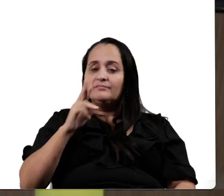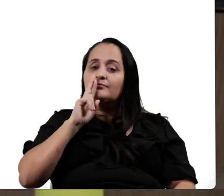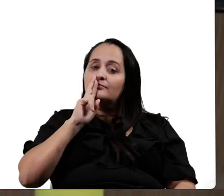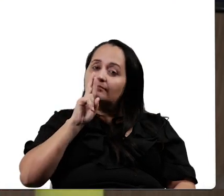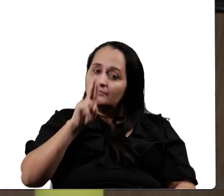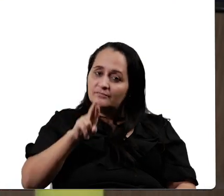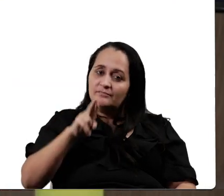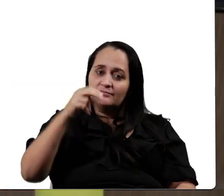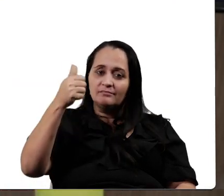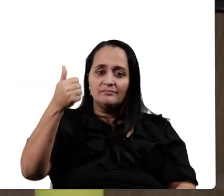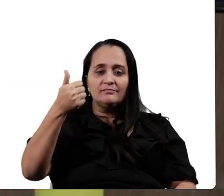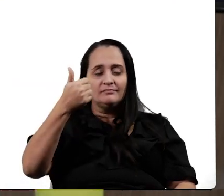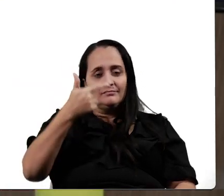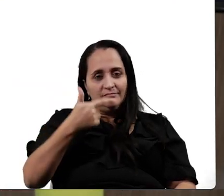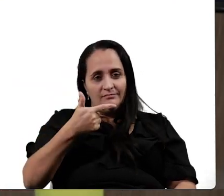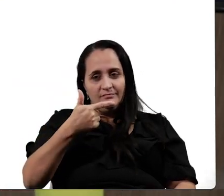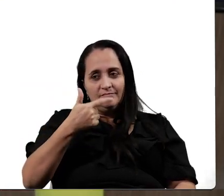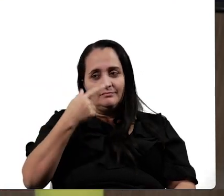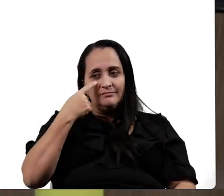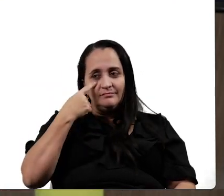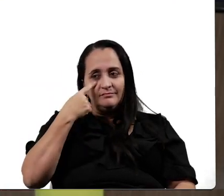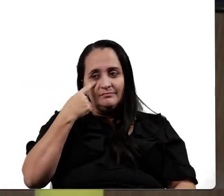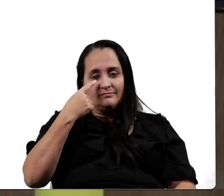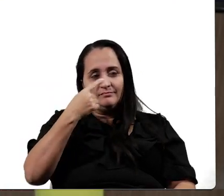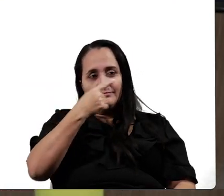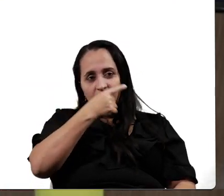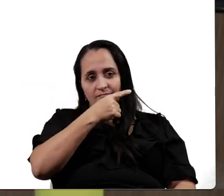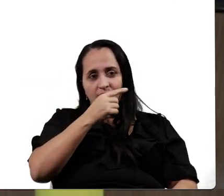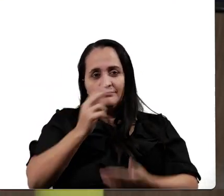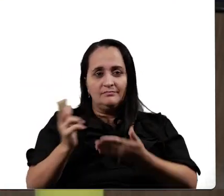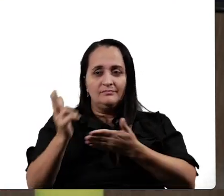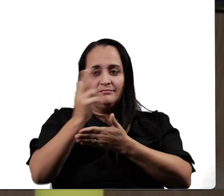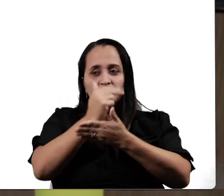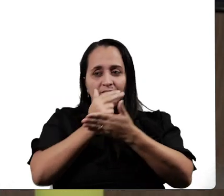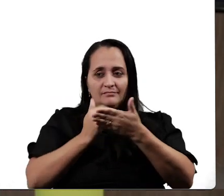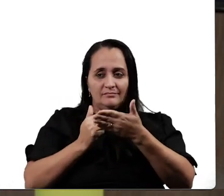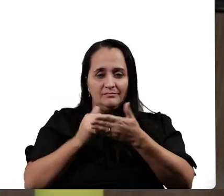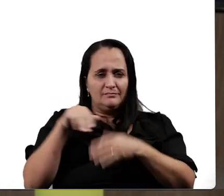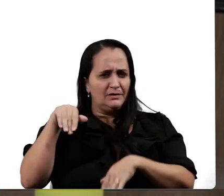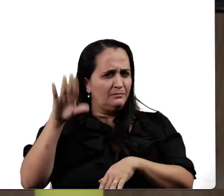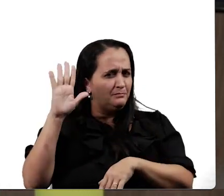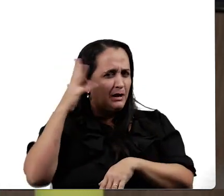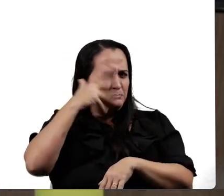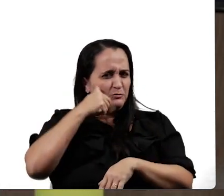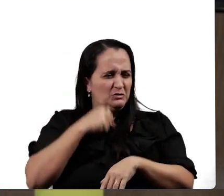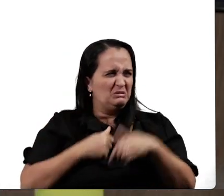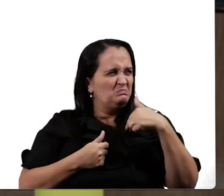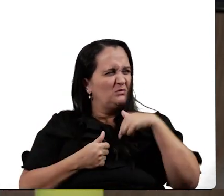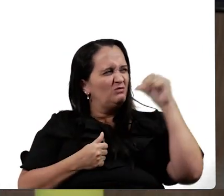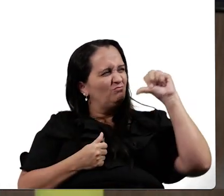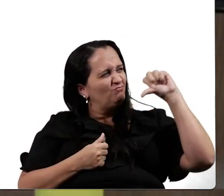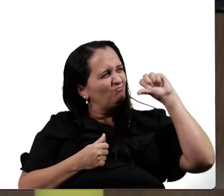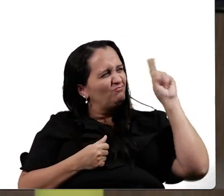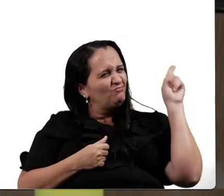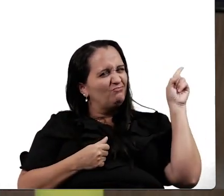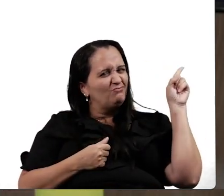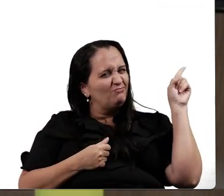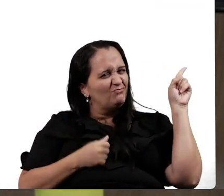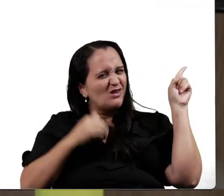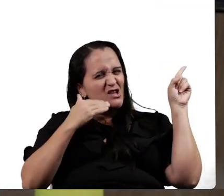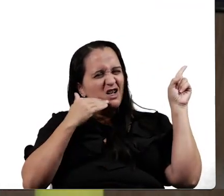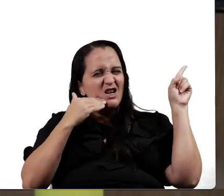deu o resultado do número 12 aqui os desenhos dos vasinhos muito mais bonitinho do que os vasinhos da